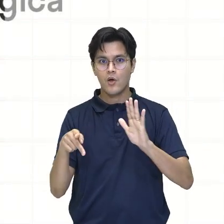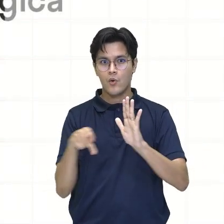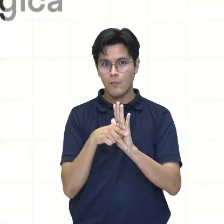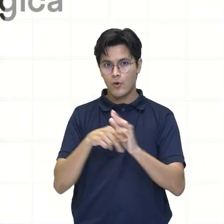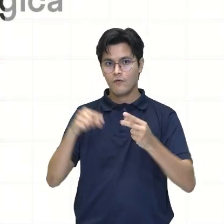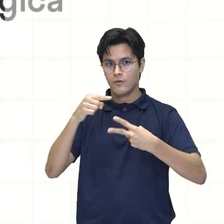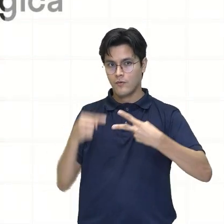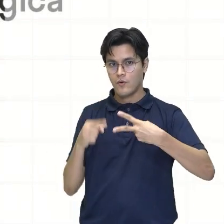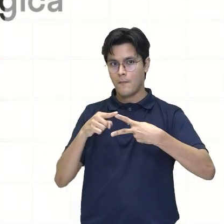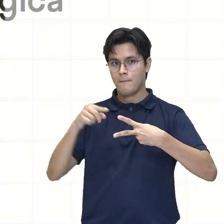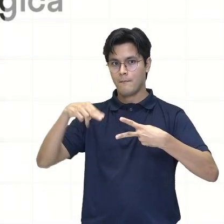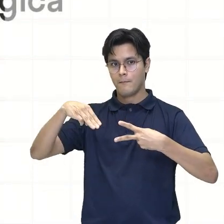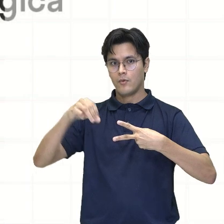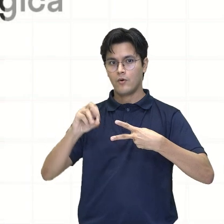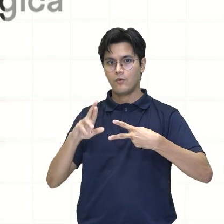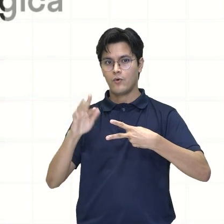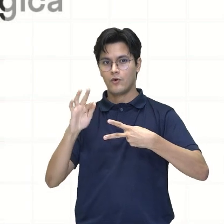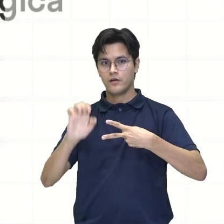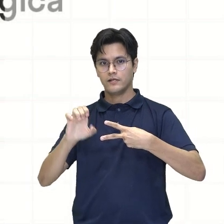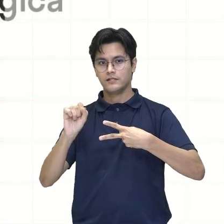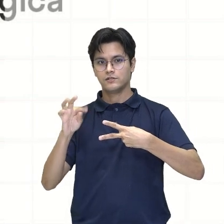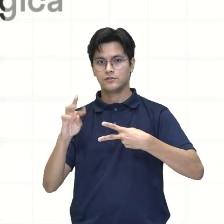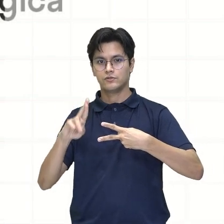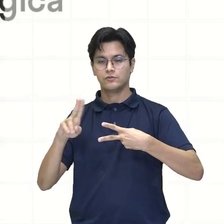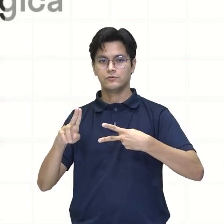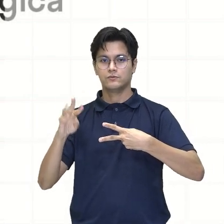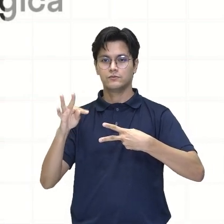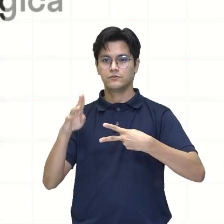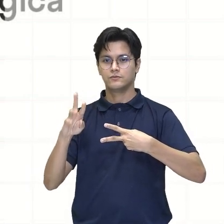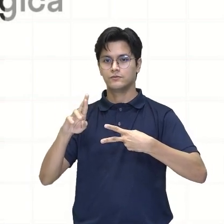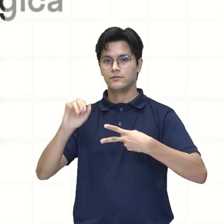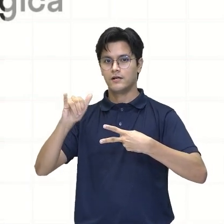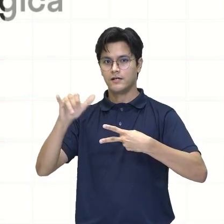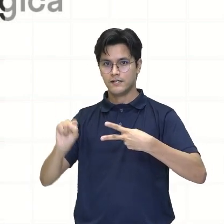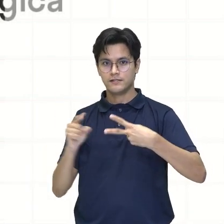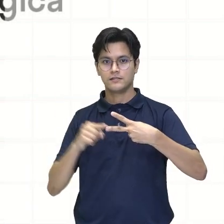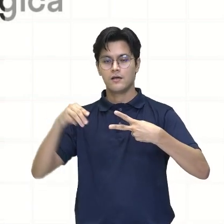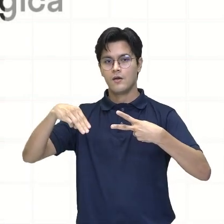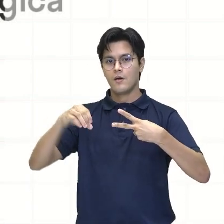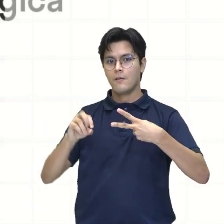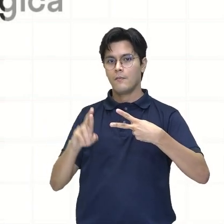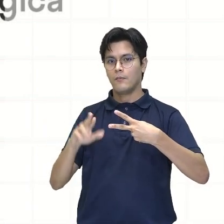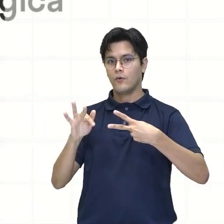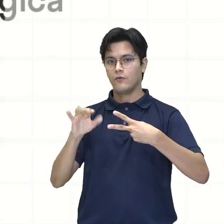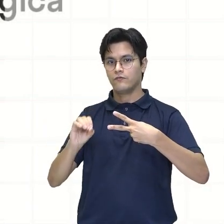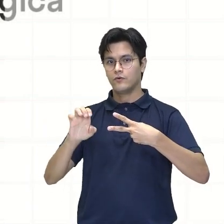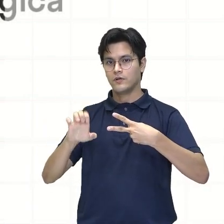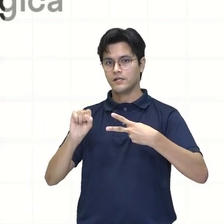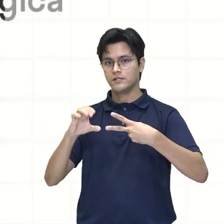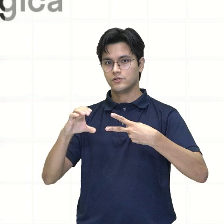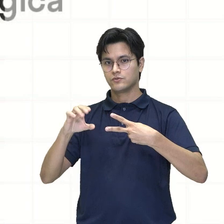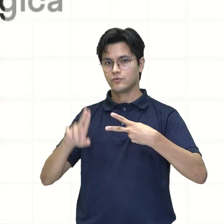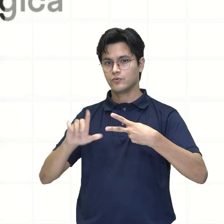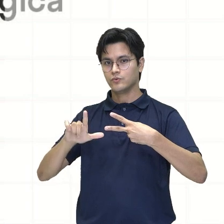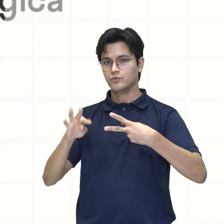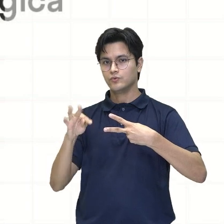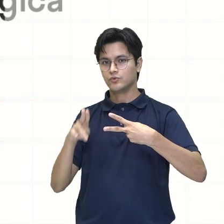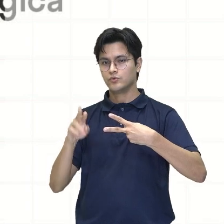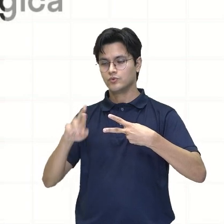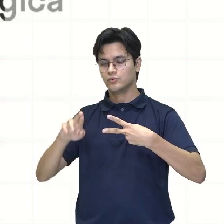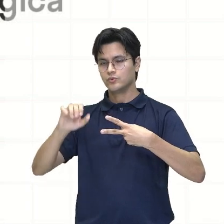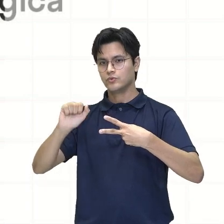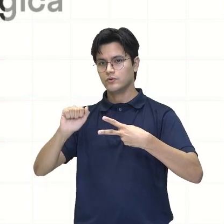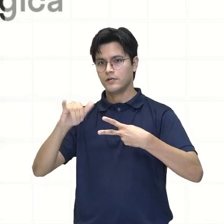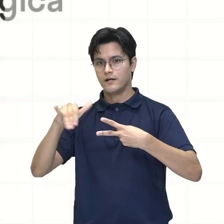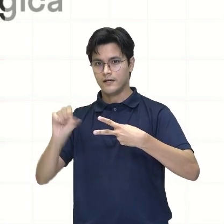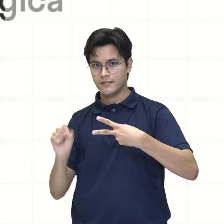morfoesculturais, tá bom? Então, aqui nós vamos perceber nas estruturas e aqui também nas formas, né, que vão